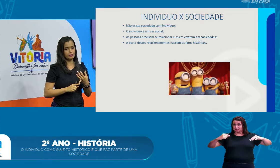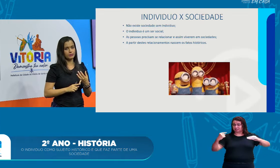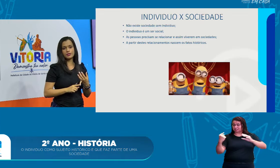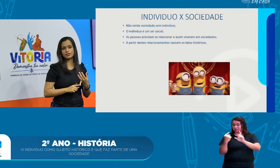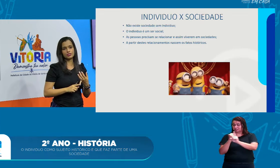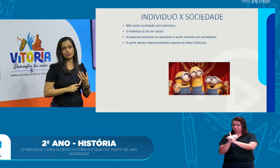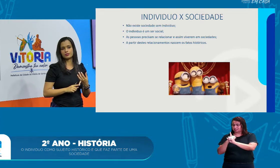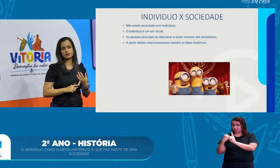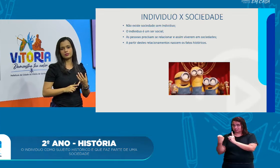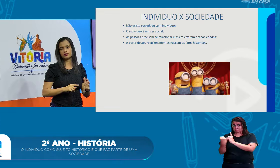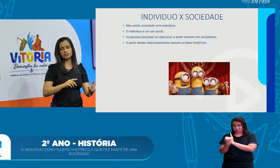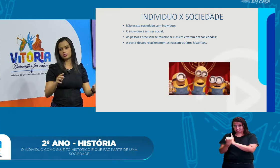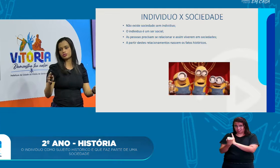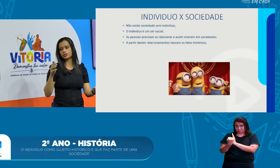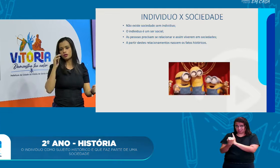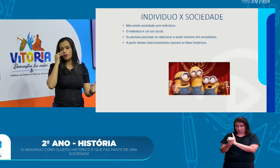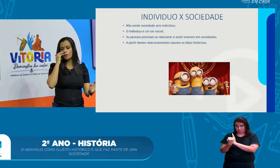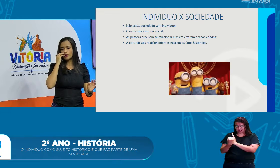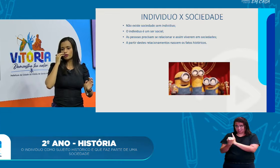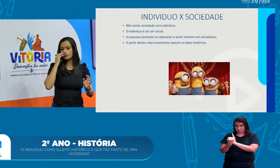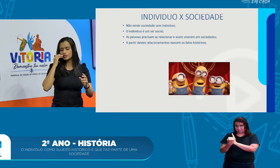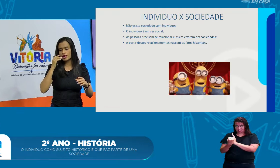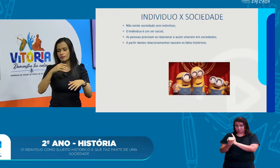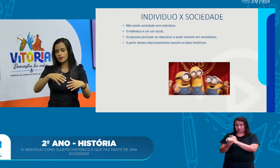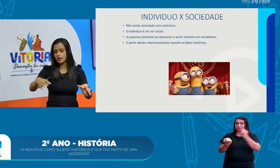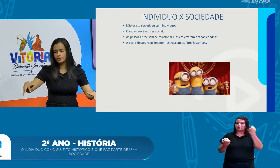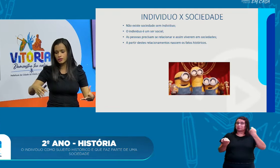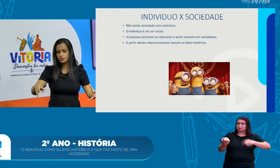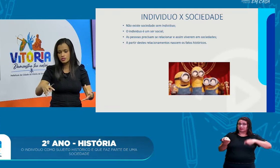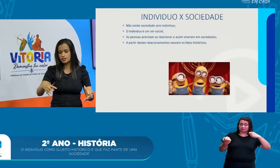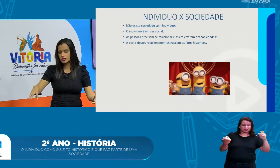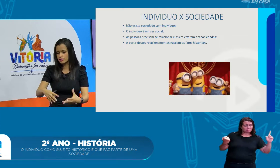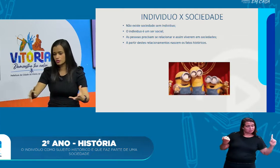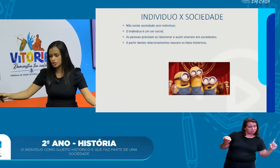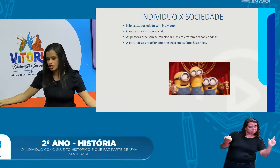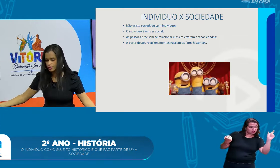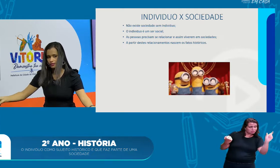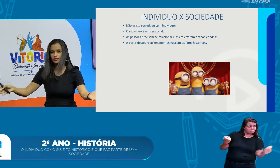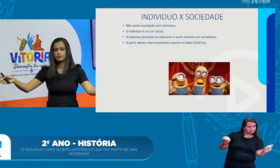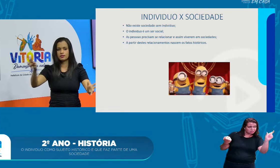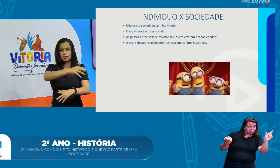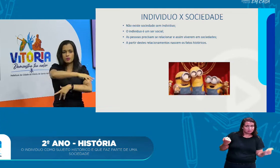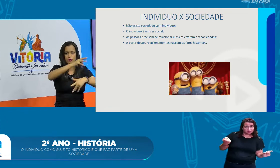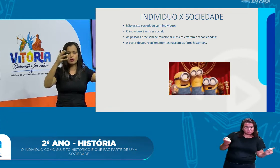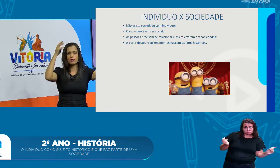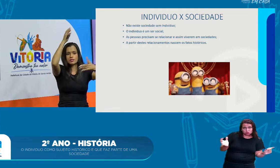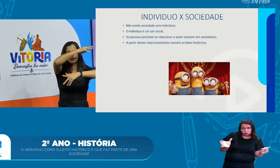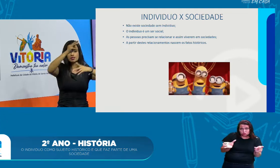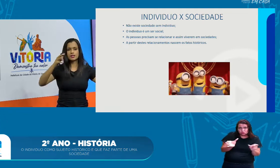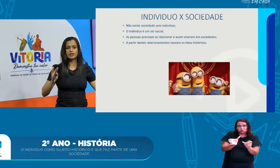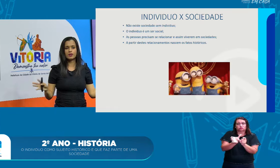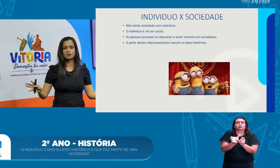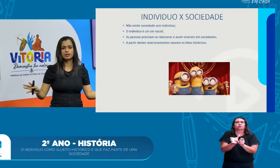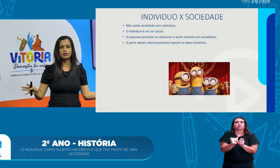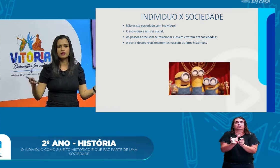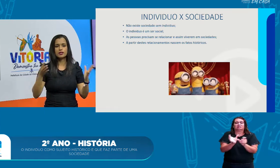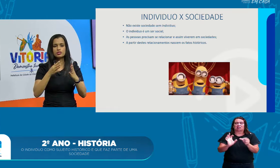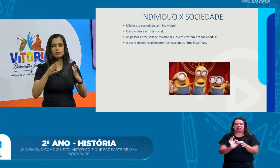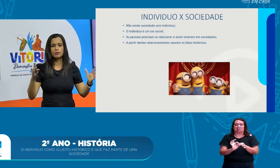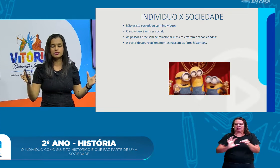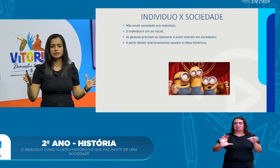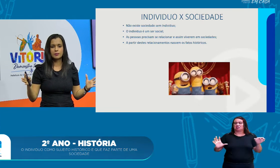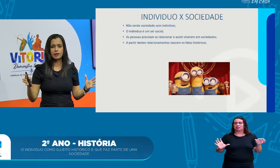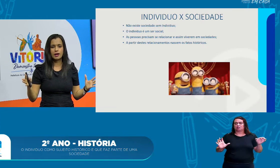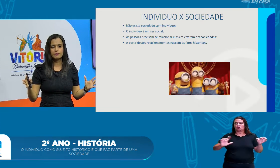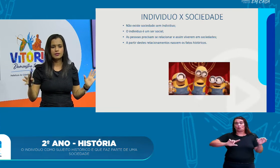indivíduo. Não existe. Não existe. Como é que eu vou saber que ali tem uma sociedade se não tem gente? Então, uma coisa se liga na outra. Eles